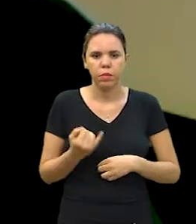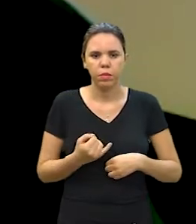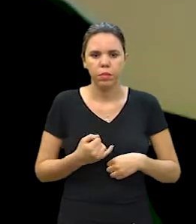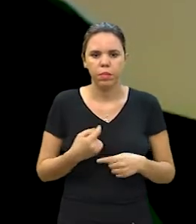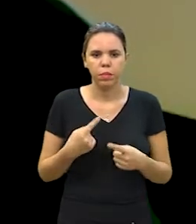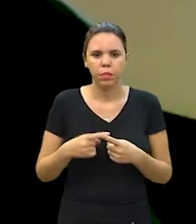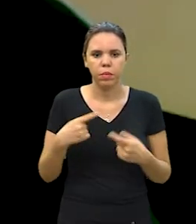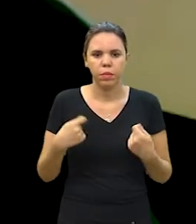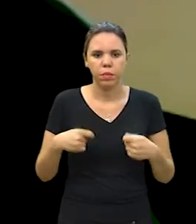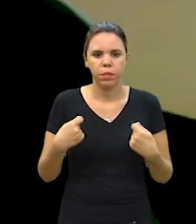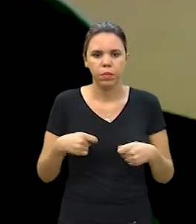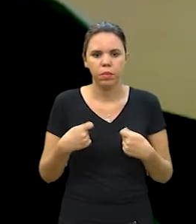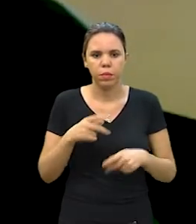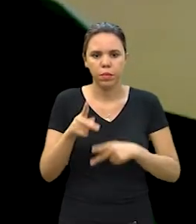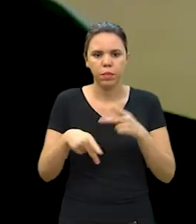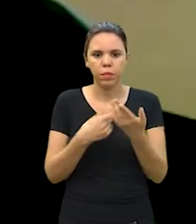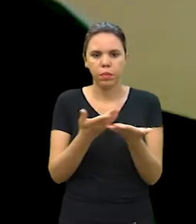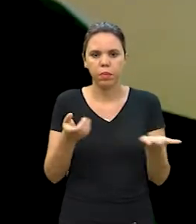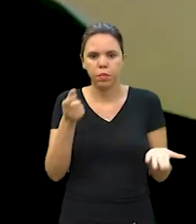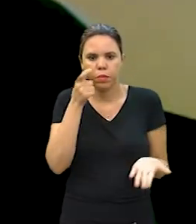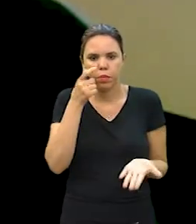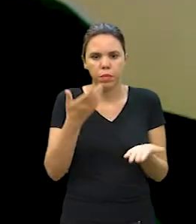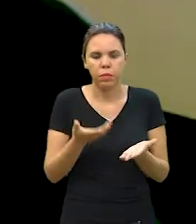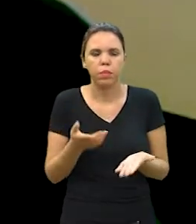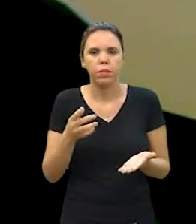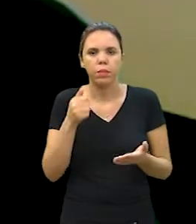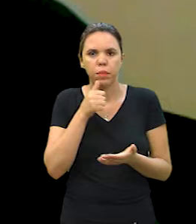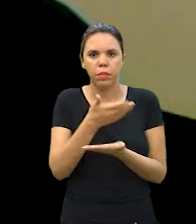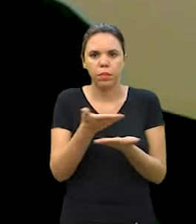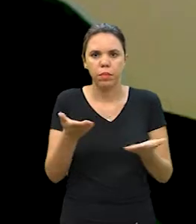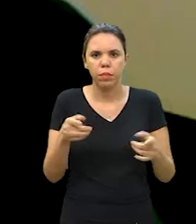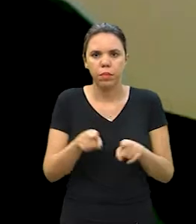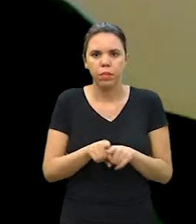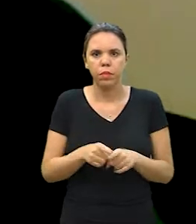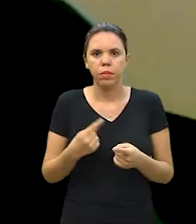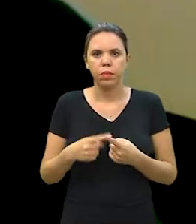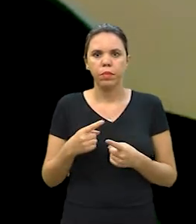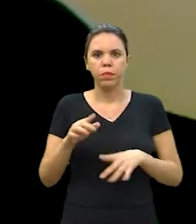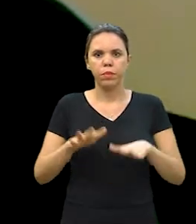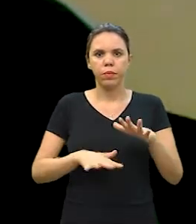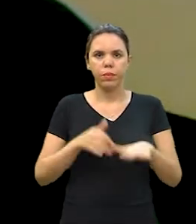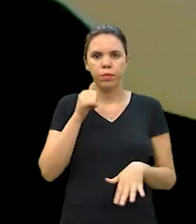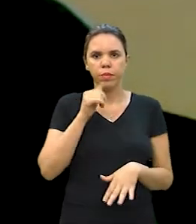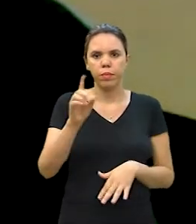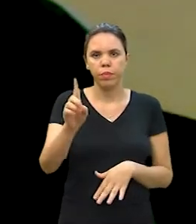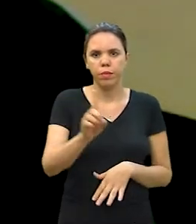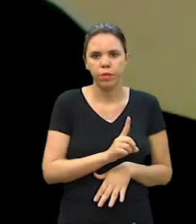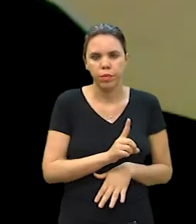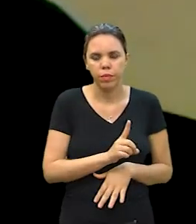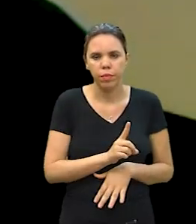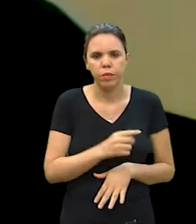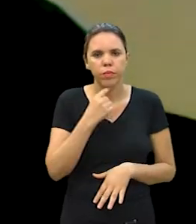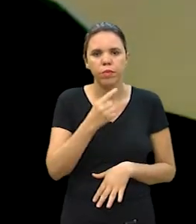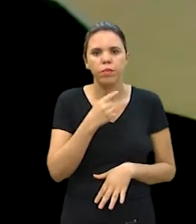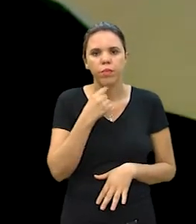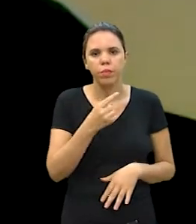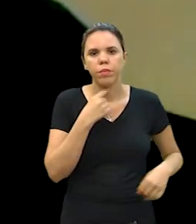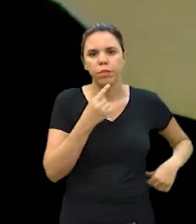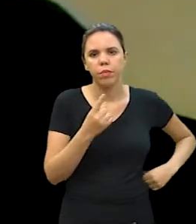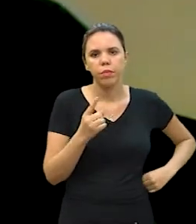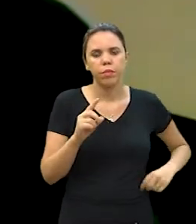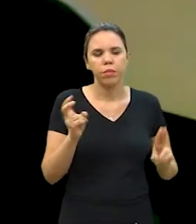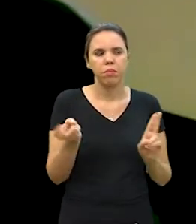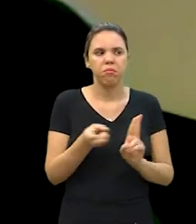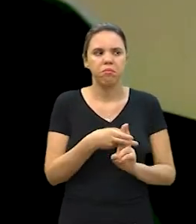importantes, porque nós precisamos de pessoas que ouçam essas mulheres, porque muitas vezes elas chegam com uma queixa, né,